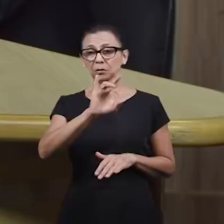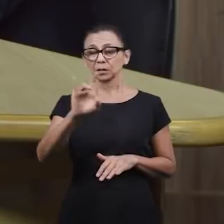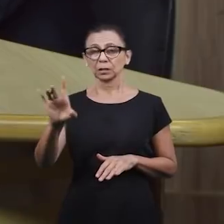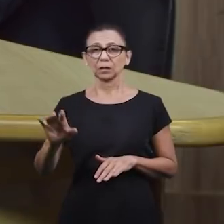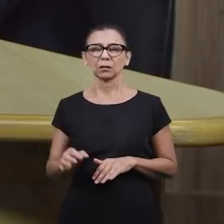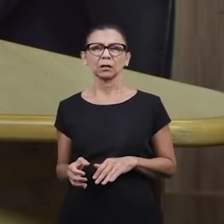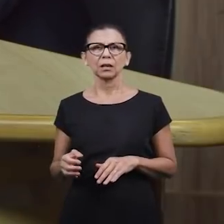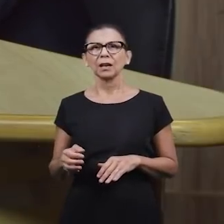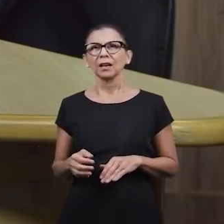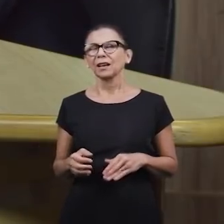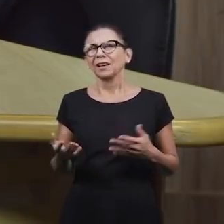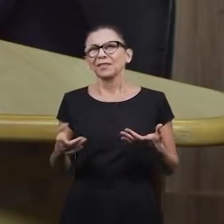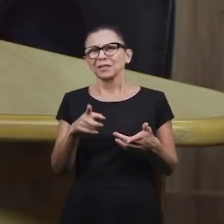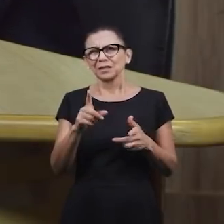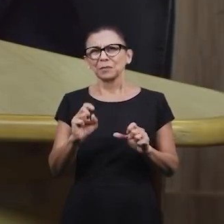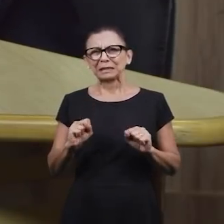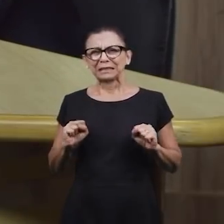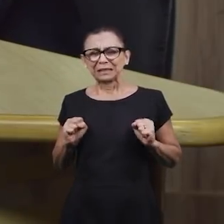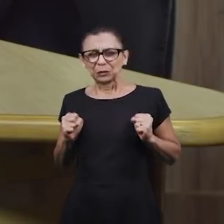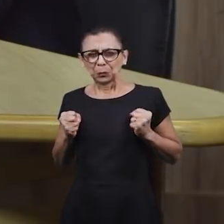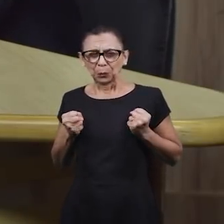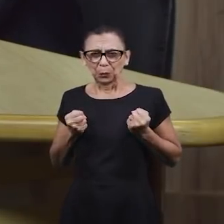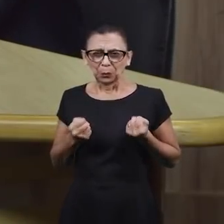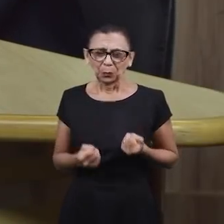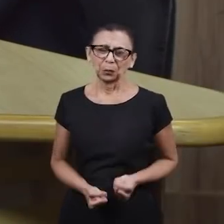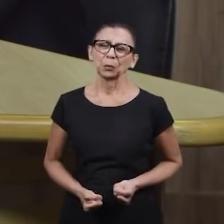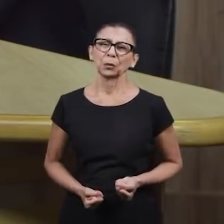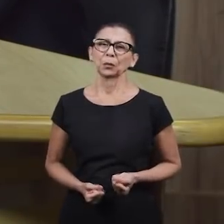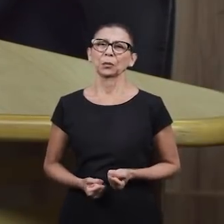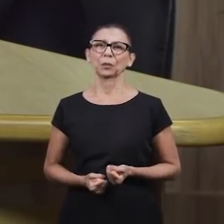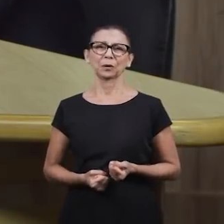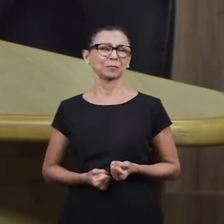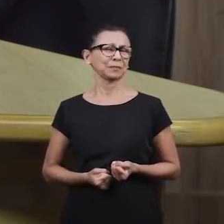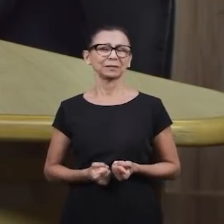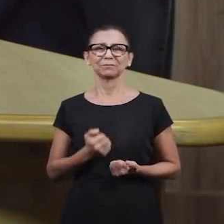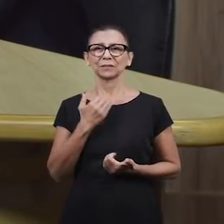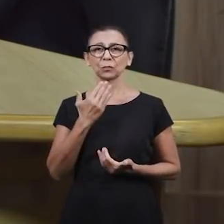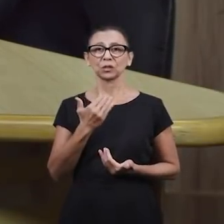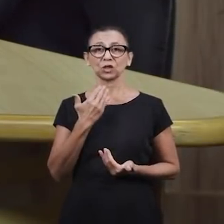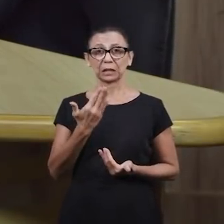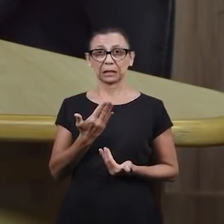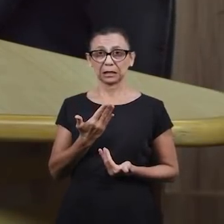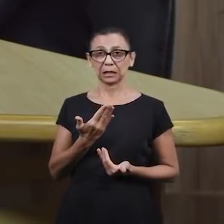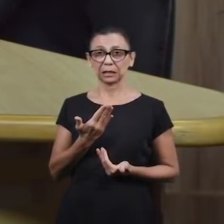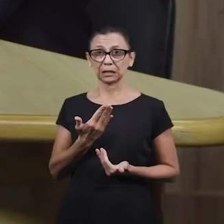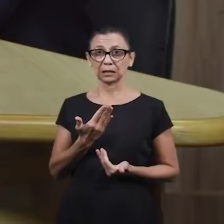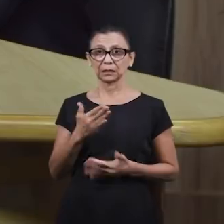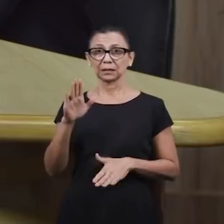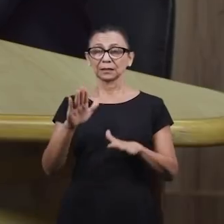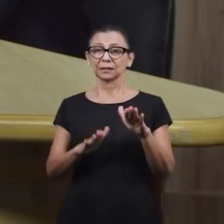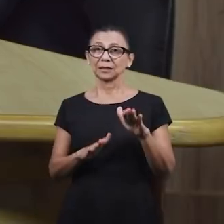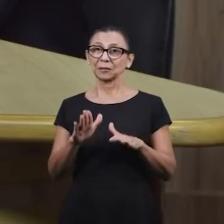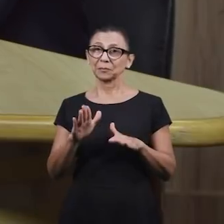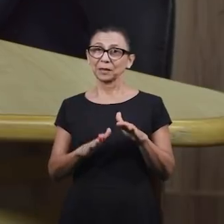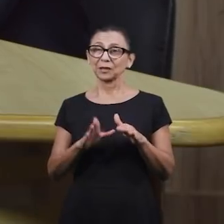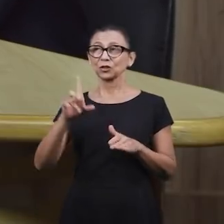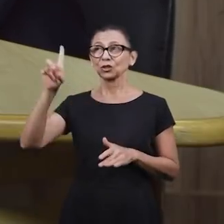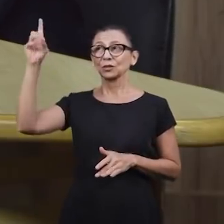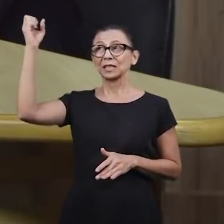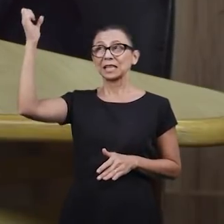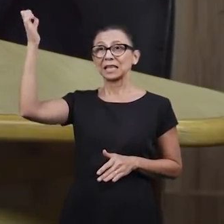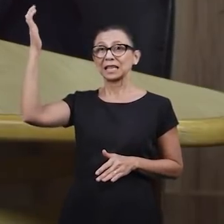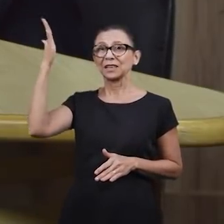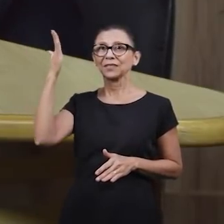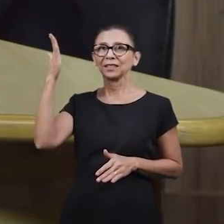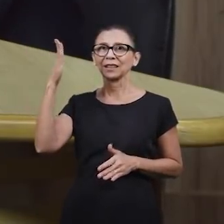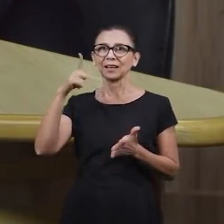não depende do esforço. Você pode se esforçar, mas não depende do esforço humano. Depende de quanto Deus quer revelar a verdade